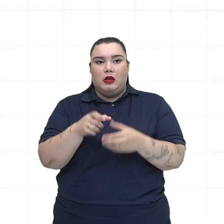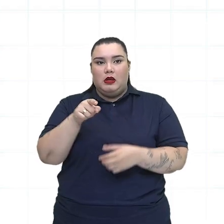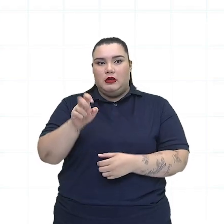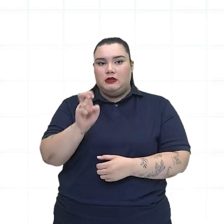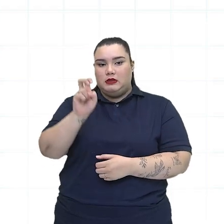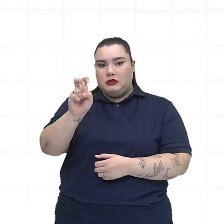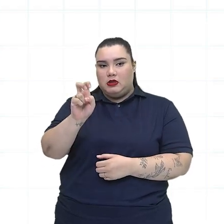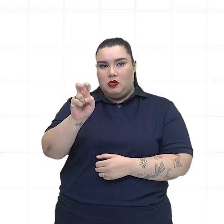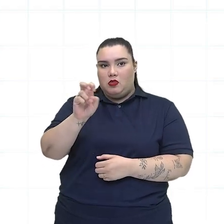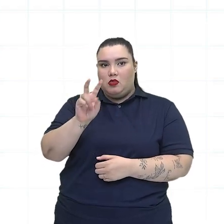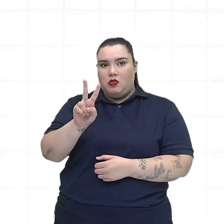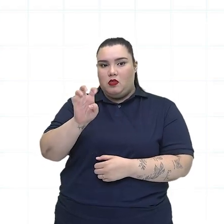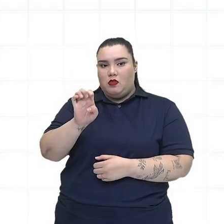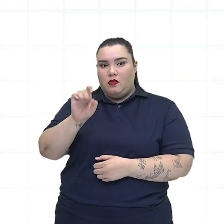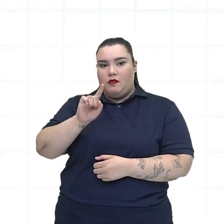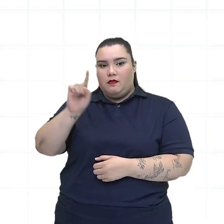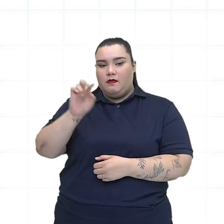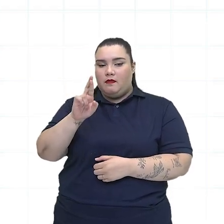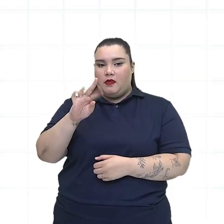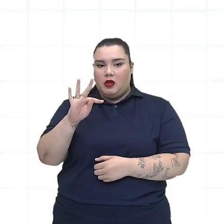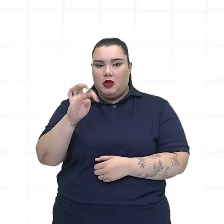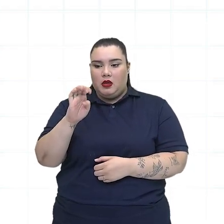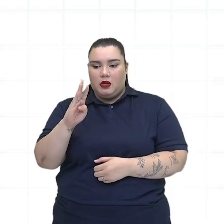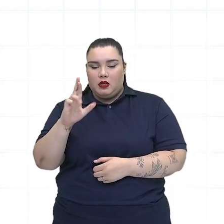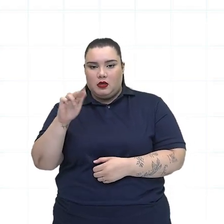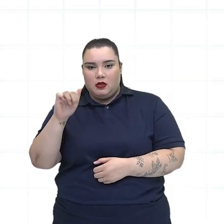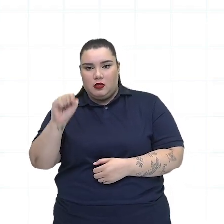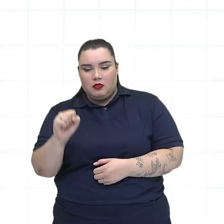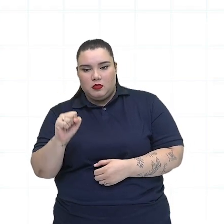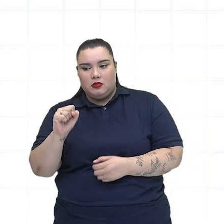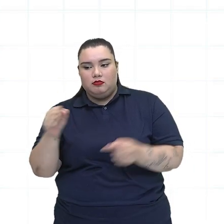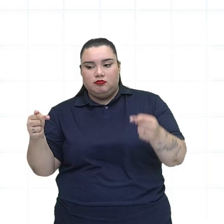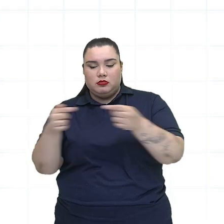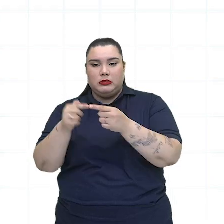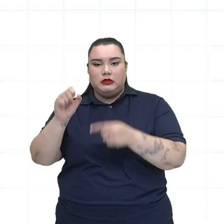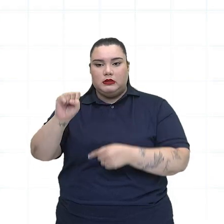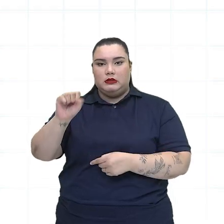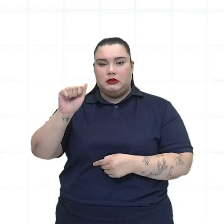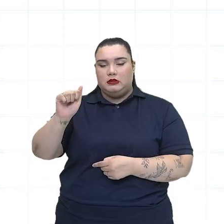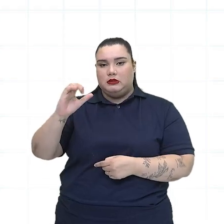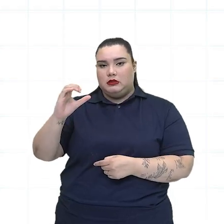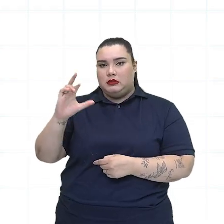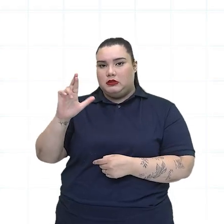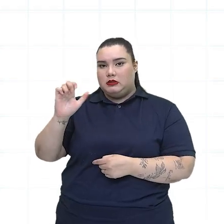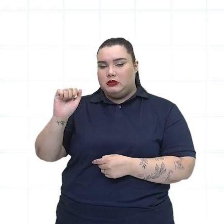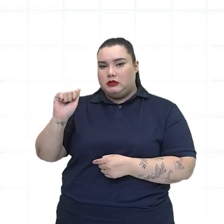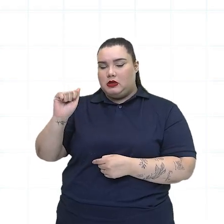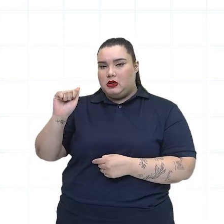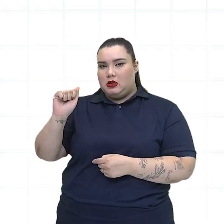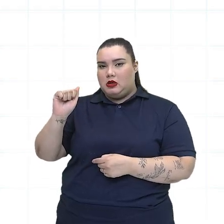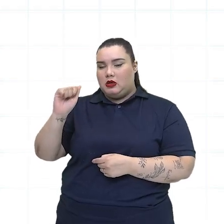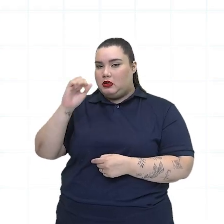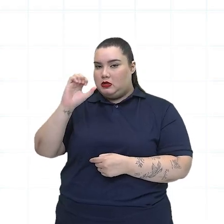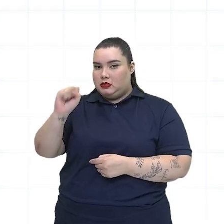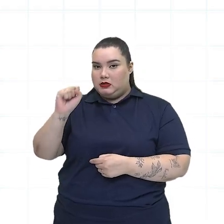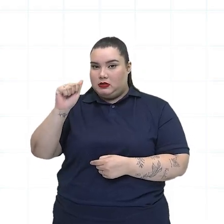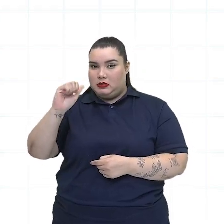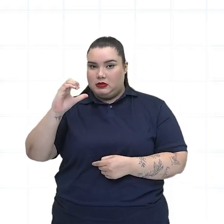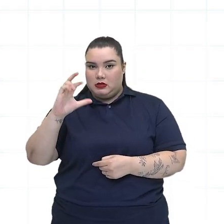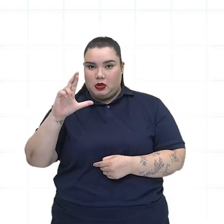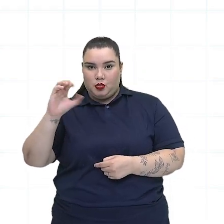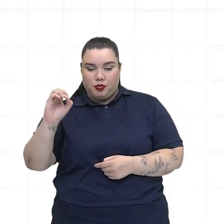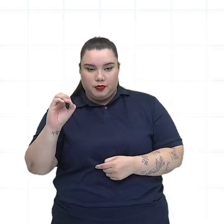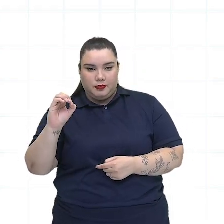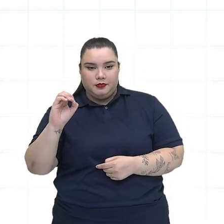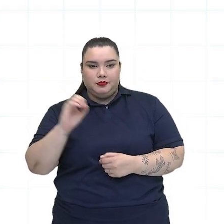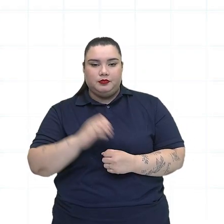5 vértebras que se fundiram, elas formam, então, o sacro, a região sacral, ok? Lá no finzinho